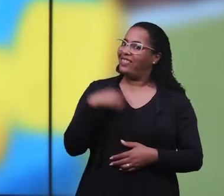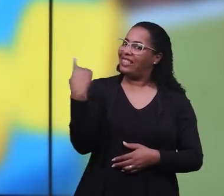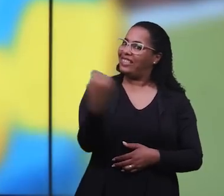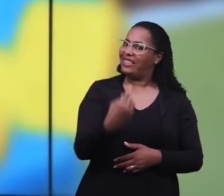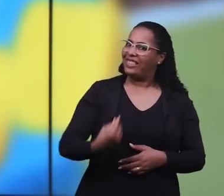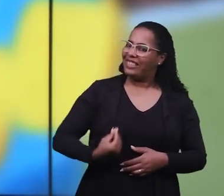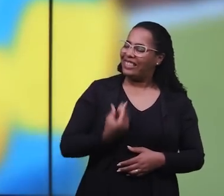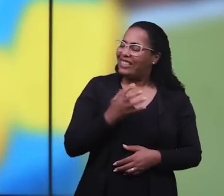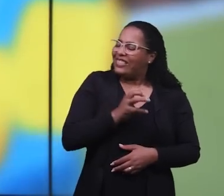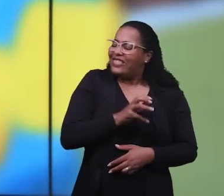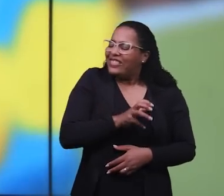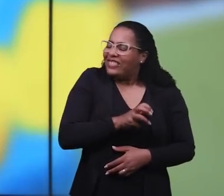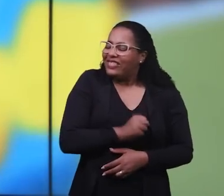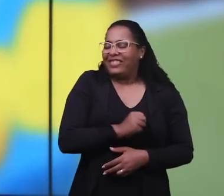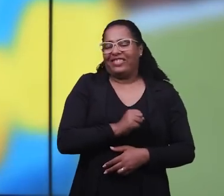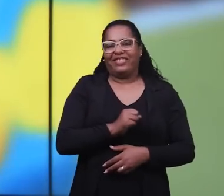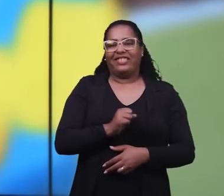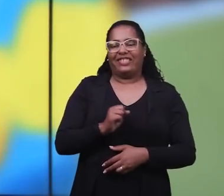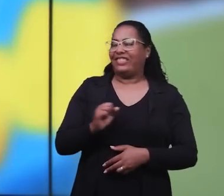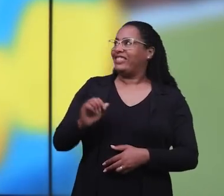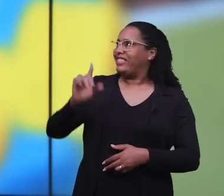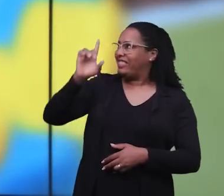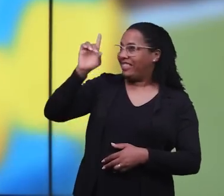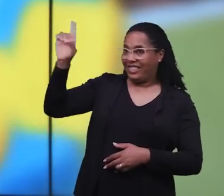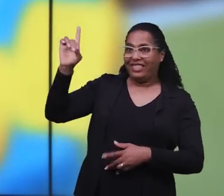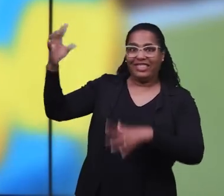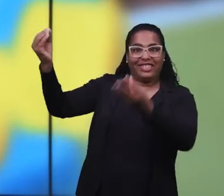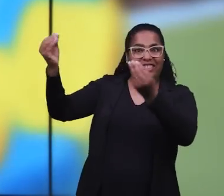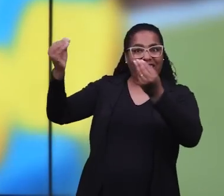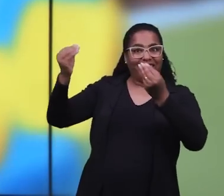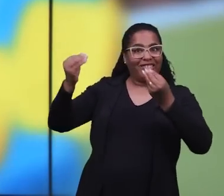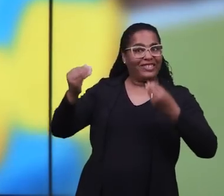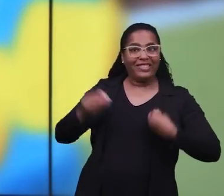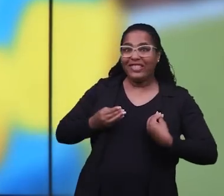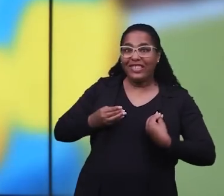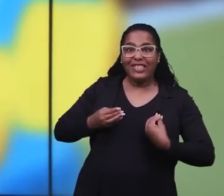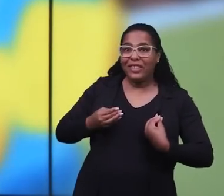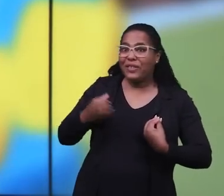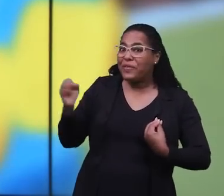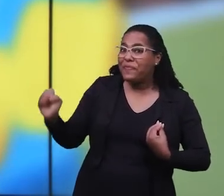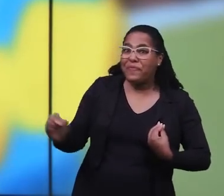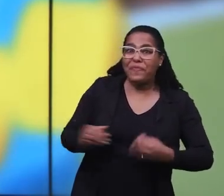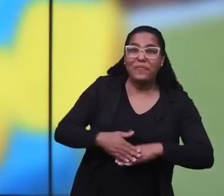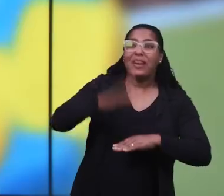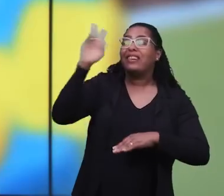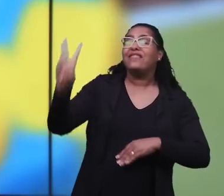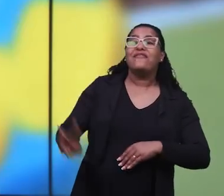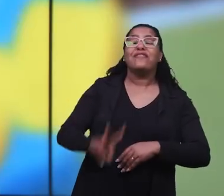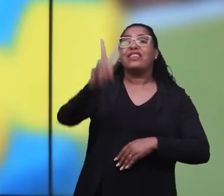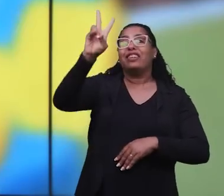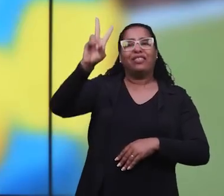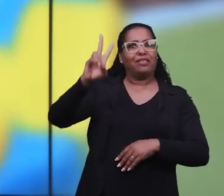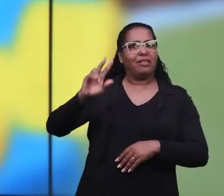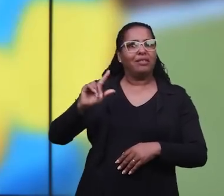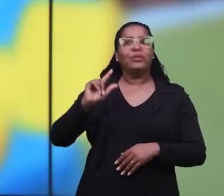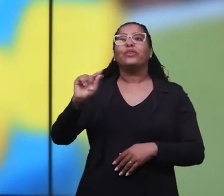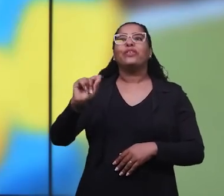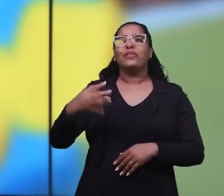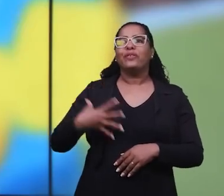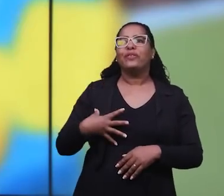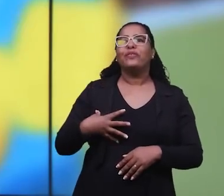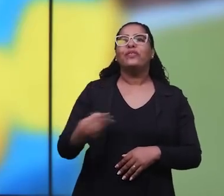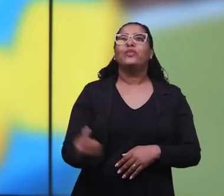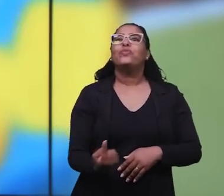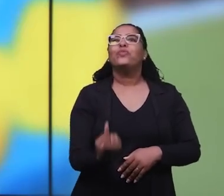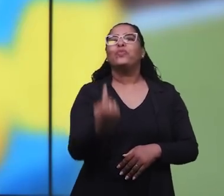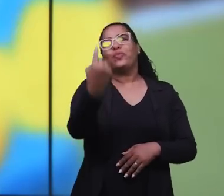com grande amor. Ele nos deu aquilo que era mais precioso, seu